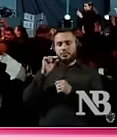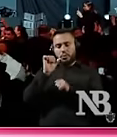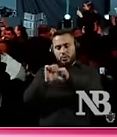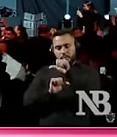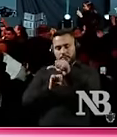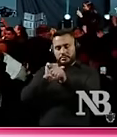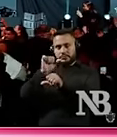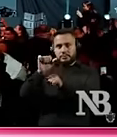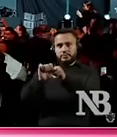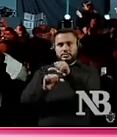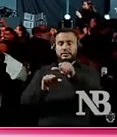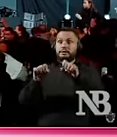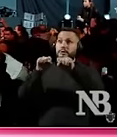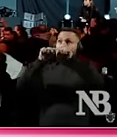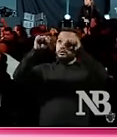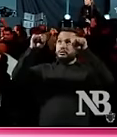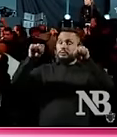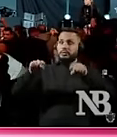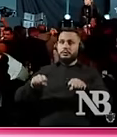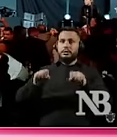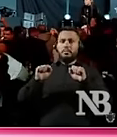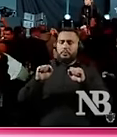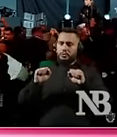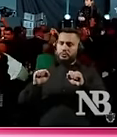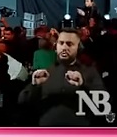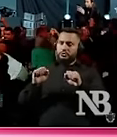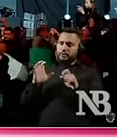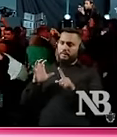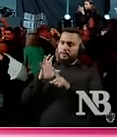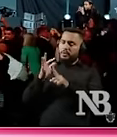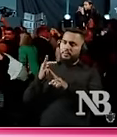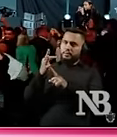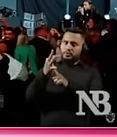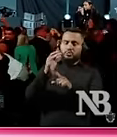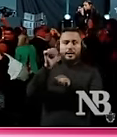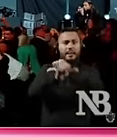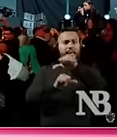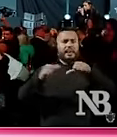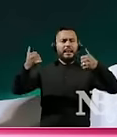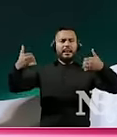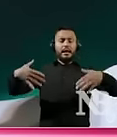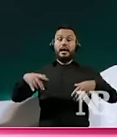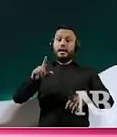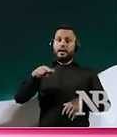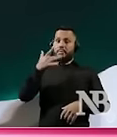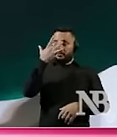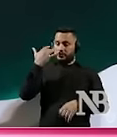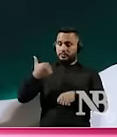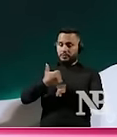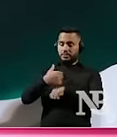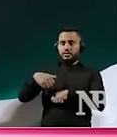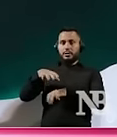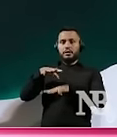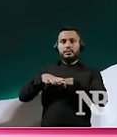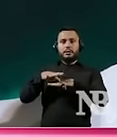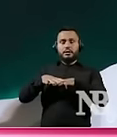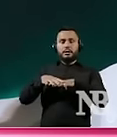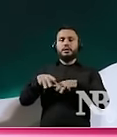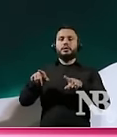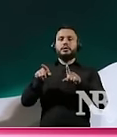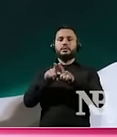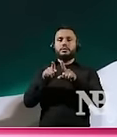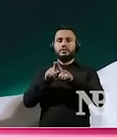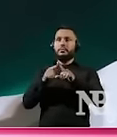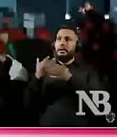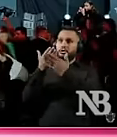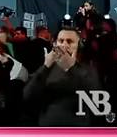iniciais de grandes sistemas podem gerar transformações drásticas. Ele era um matemático e um meteorologista. E ele viu o seguinte,